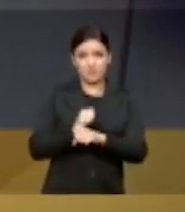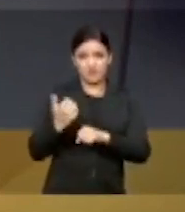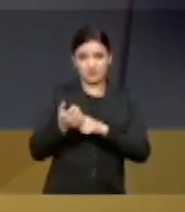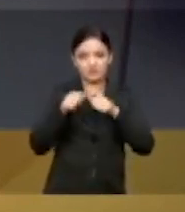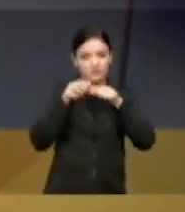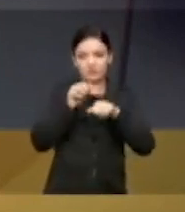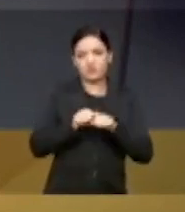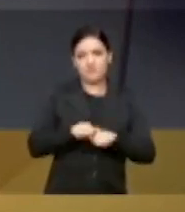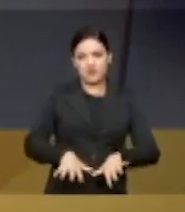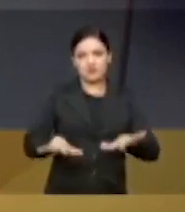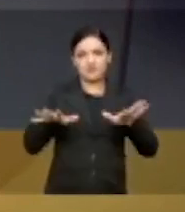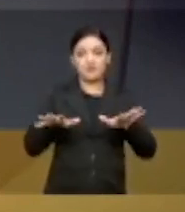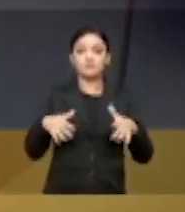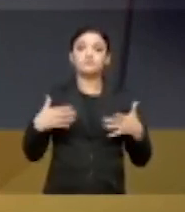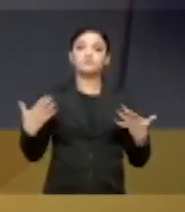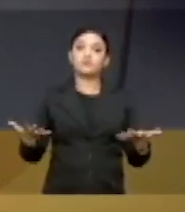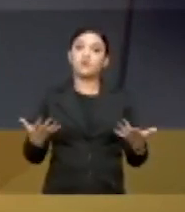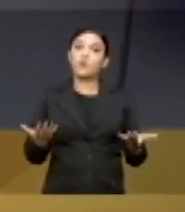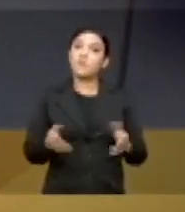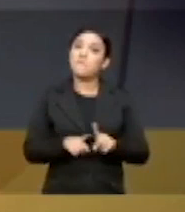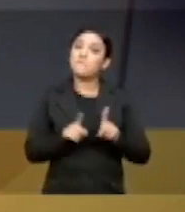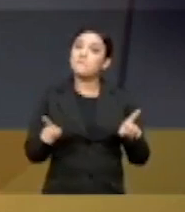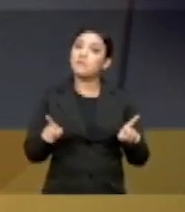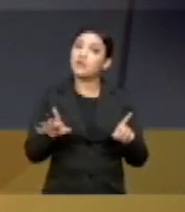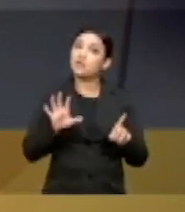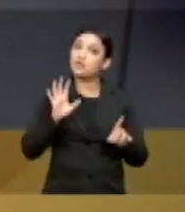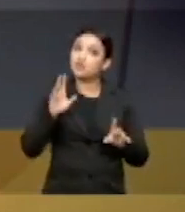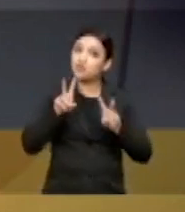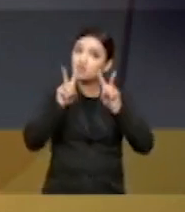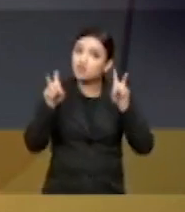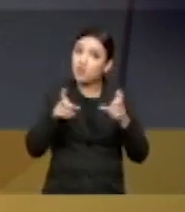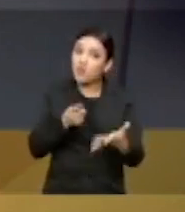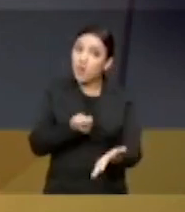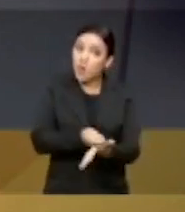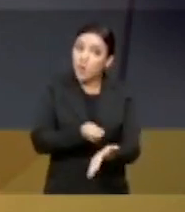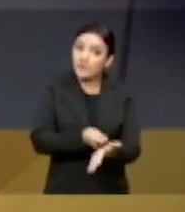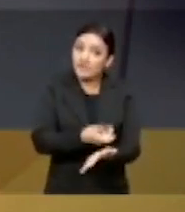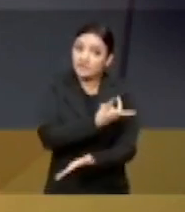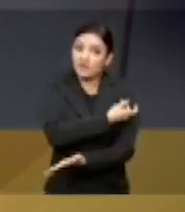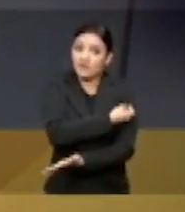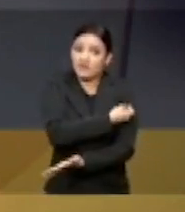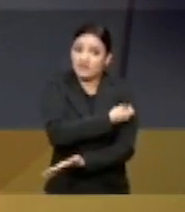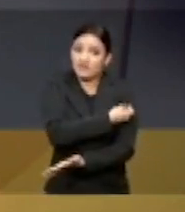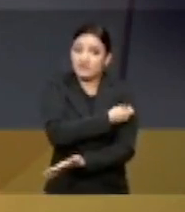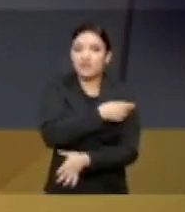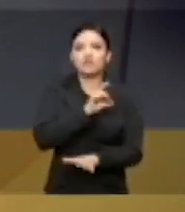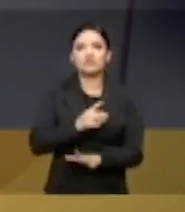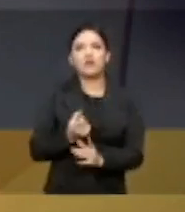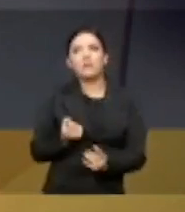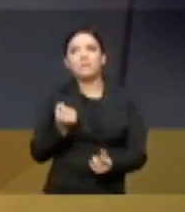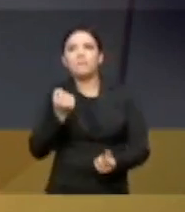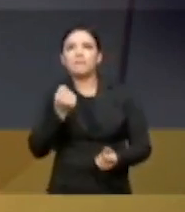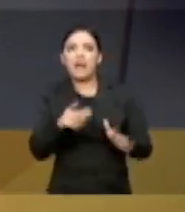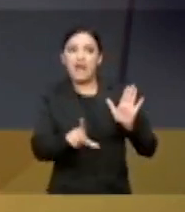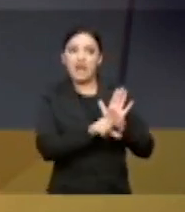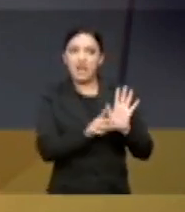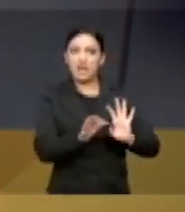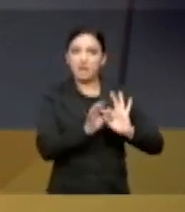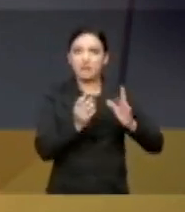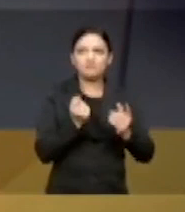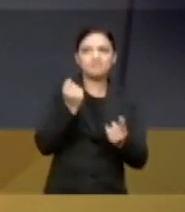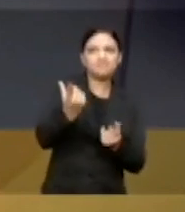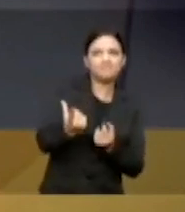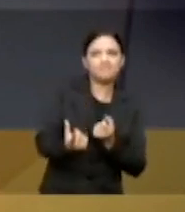eventual obrigatoriedade da vacina, insisto, trata-se de uma muito excepcional possibilidade legal,